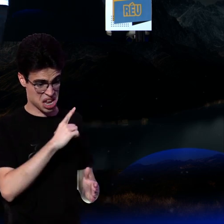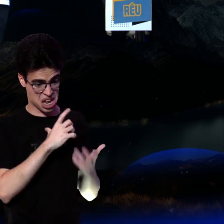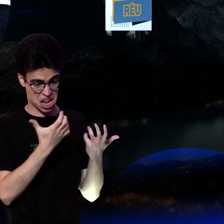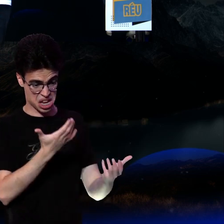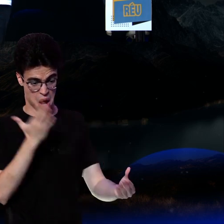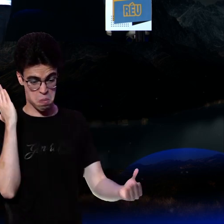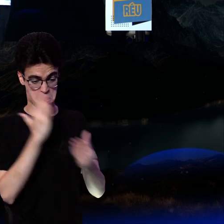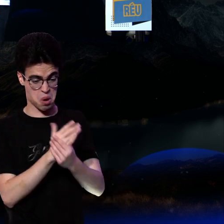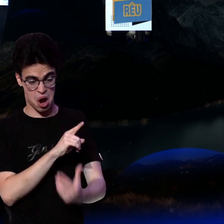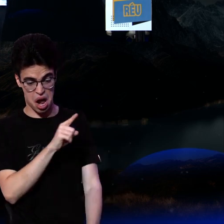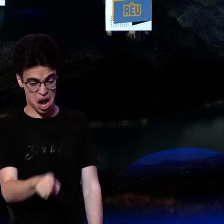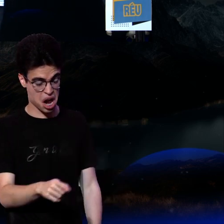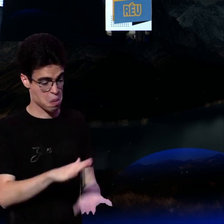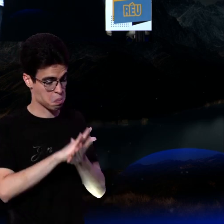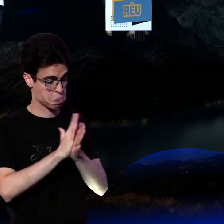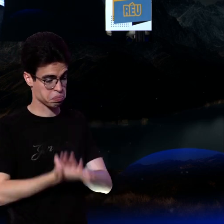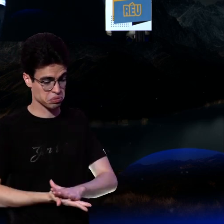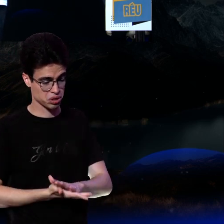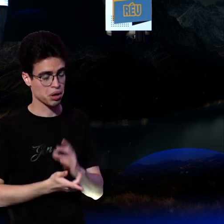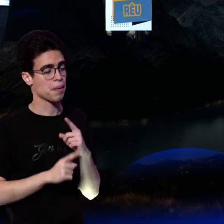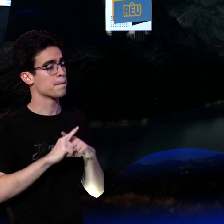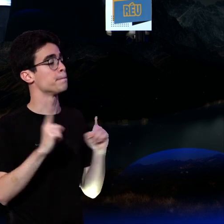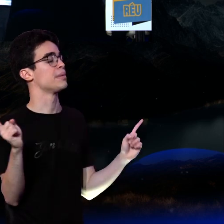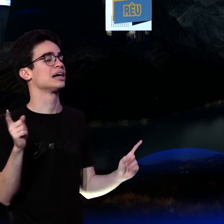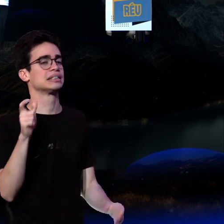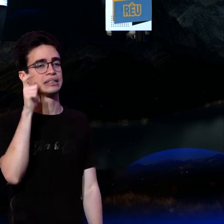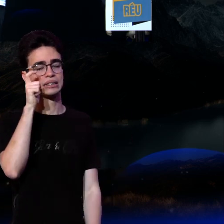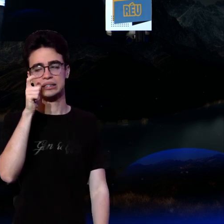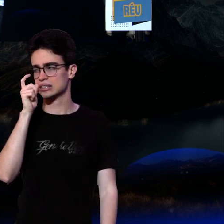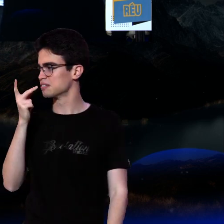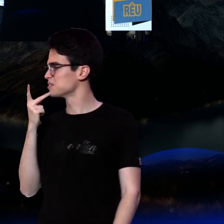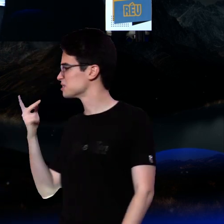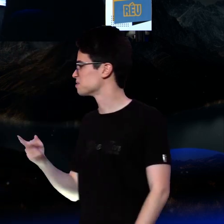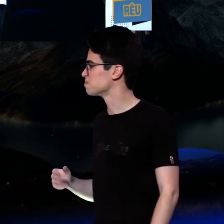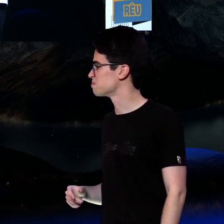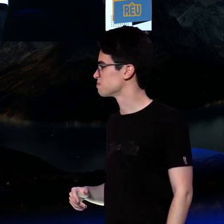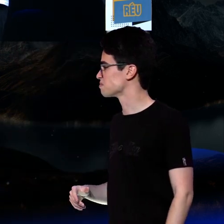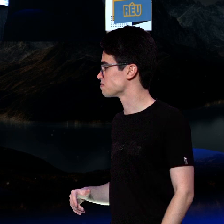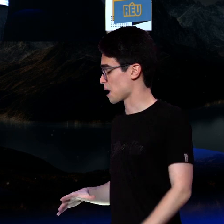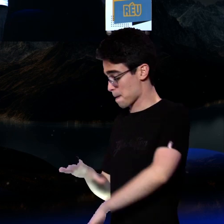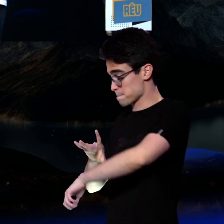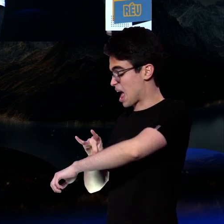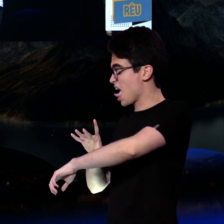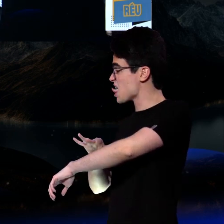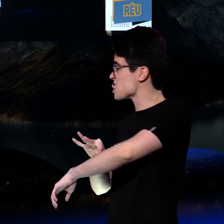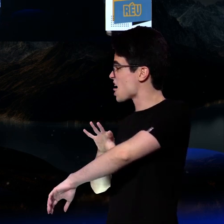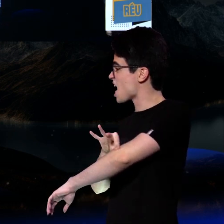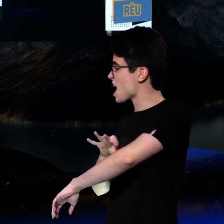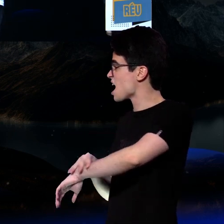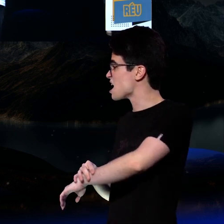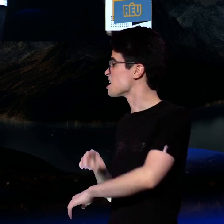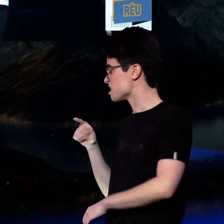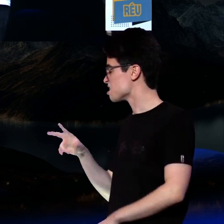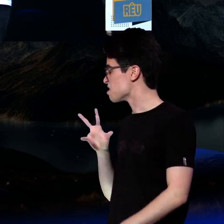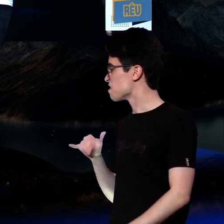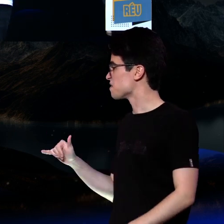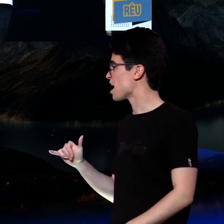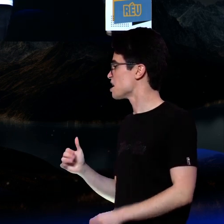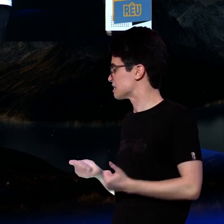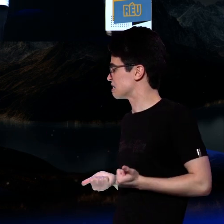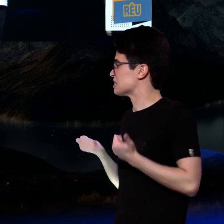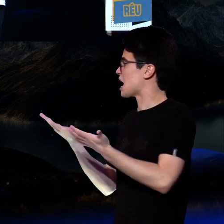ele para arruiná-lo sem motivo. Satanás respondeu: pele por pele. Um homem dará tudo o que tem por sua